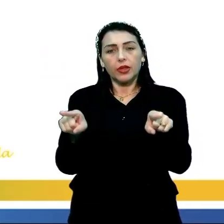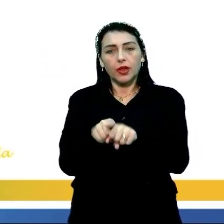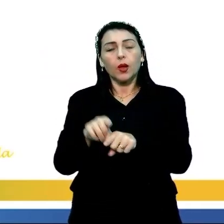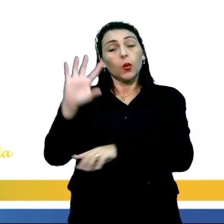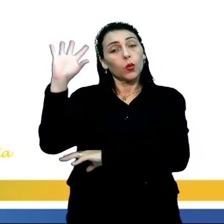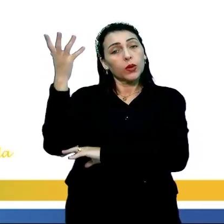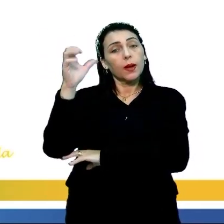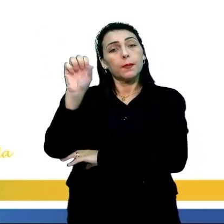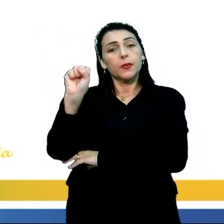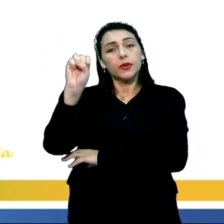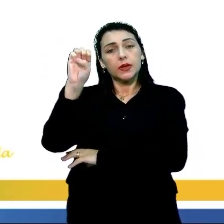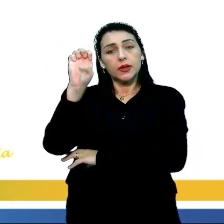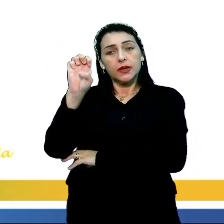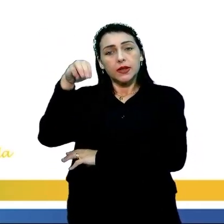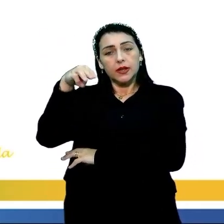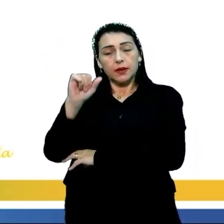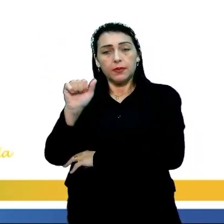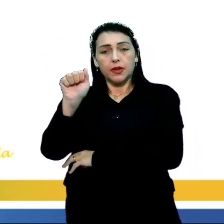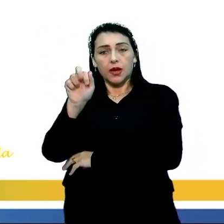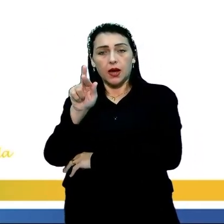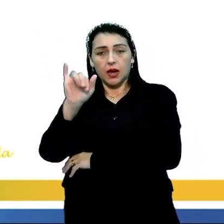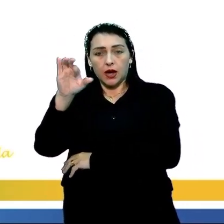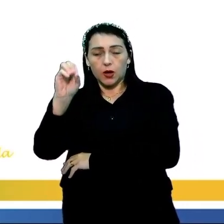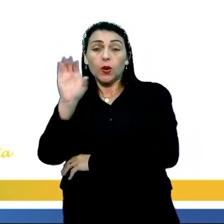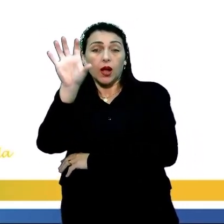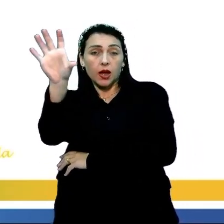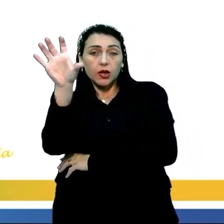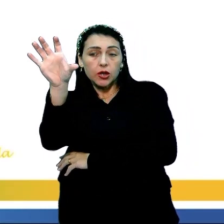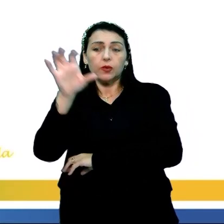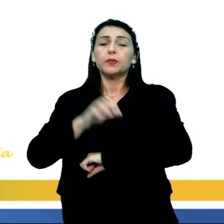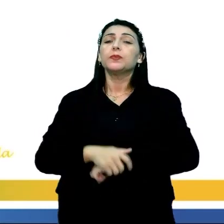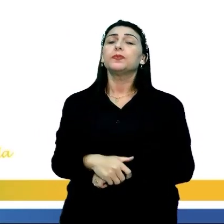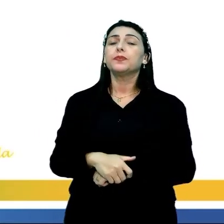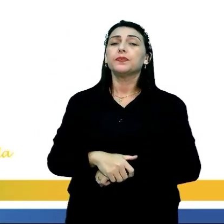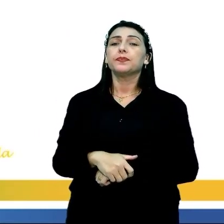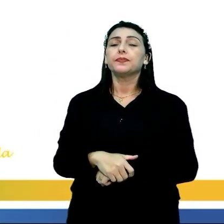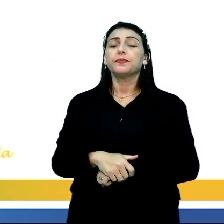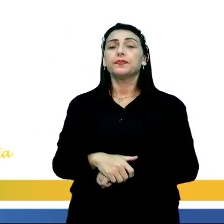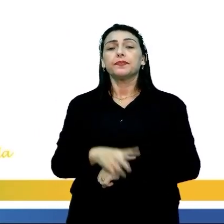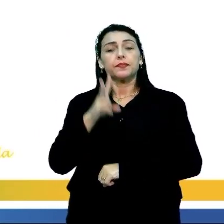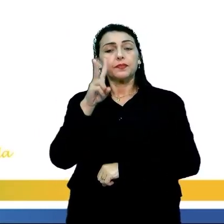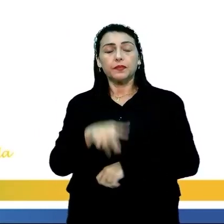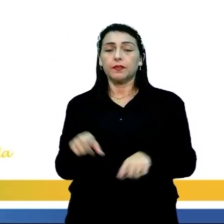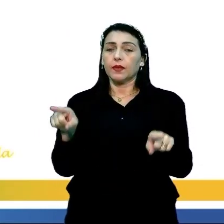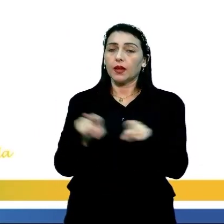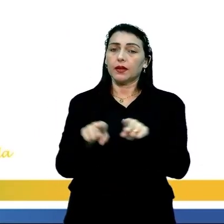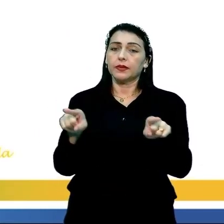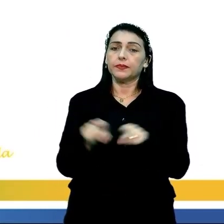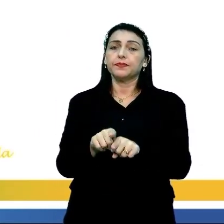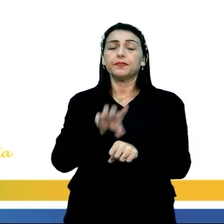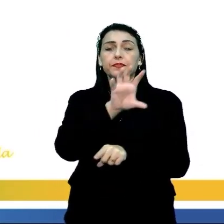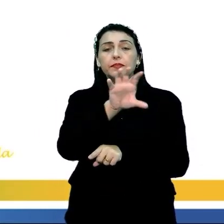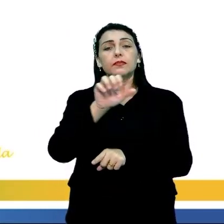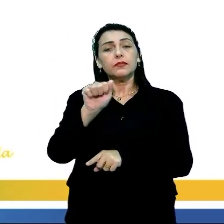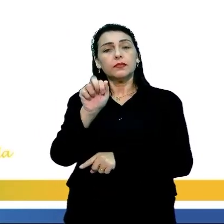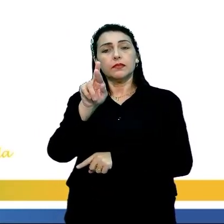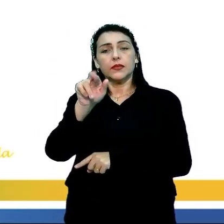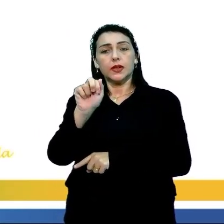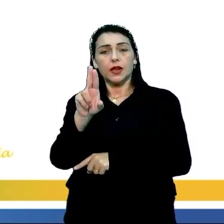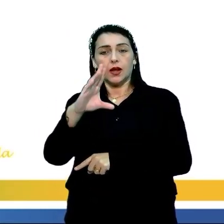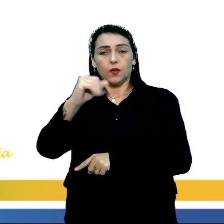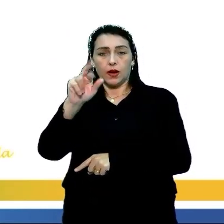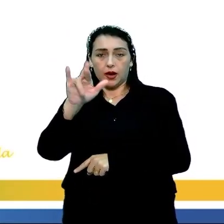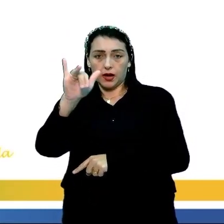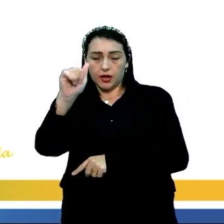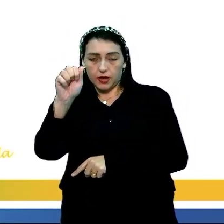clima semiárido naquela região. Bem, a gente viu também o domínio das araucárias. O domínio